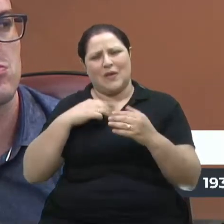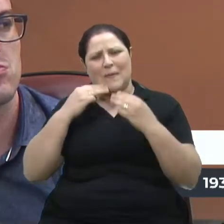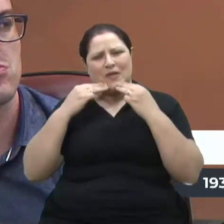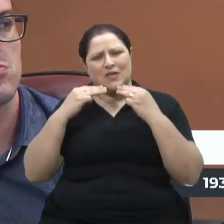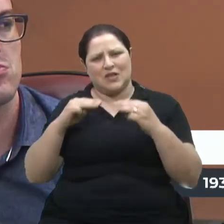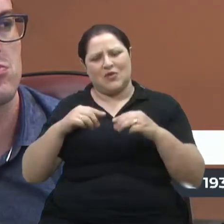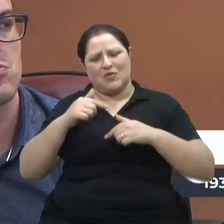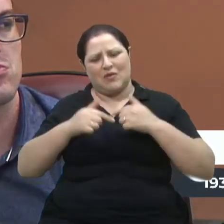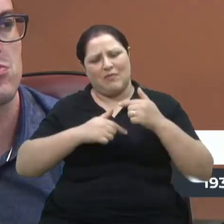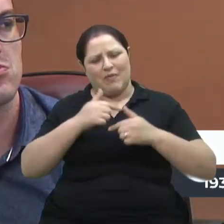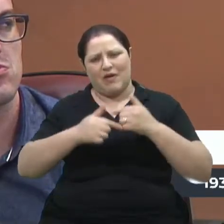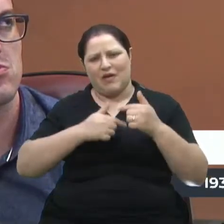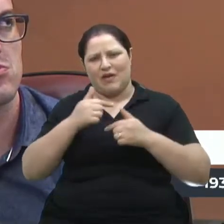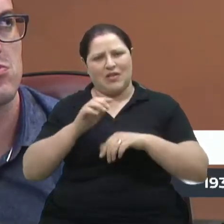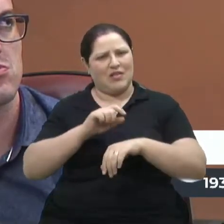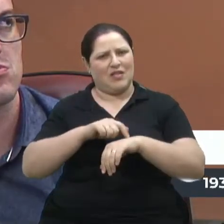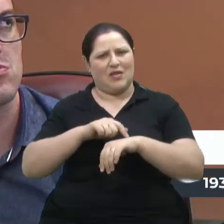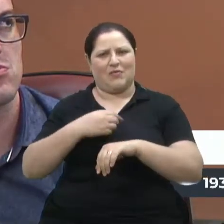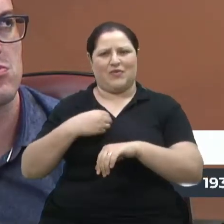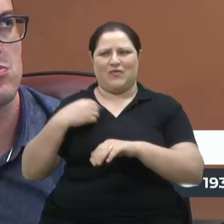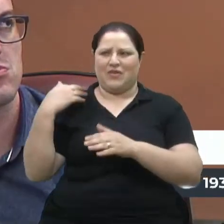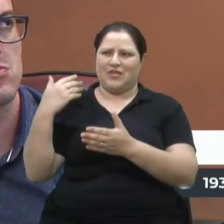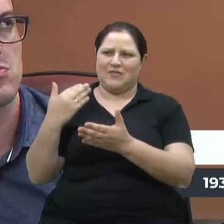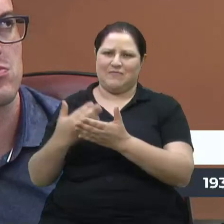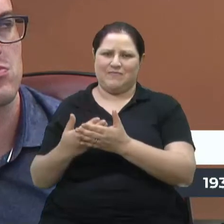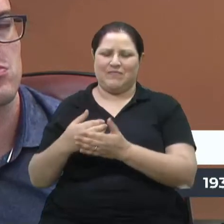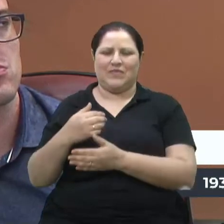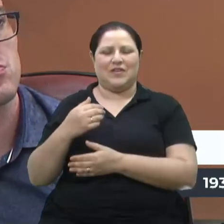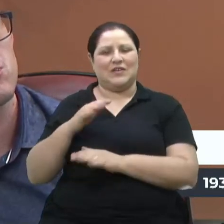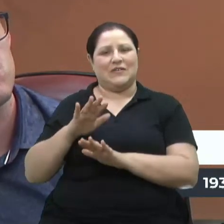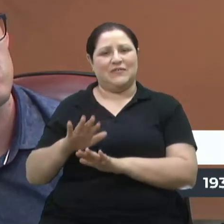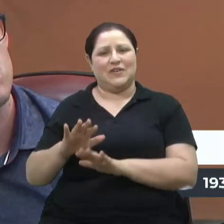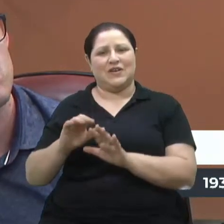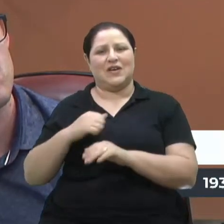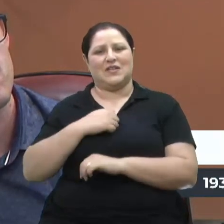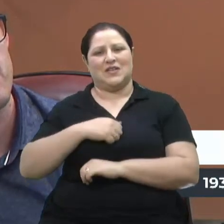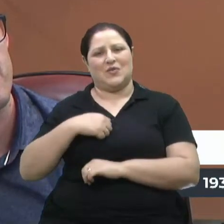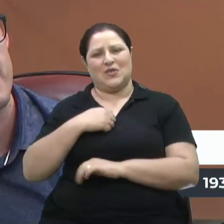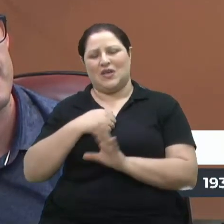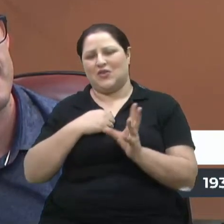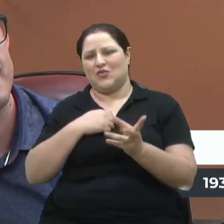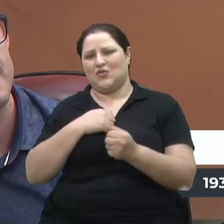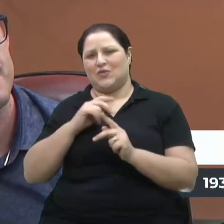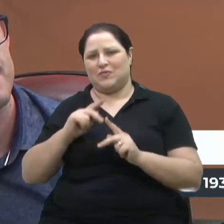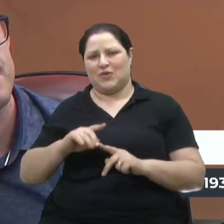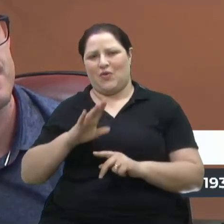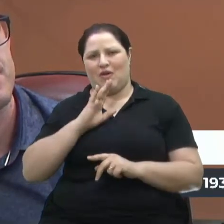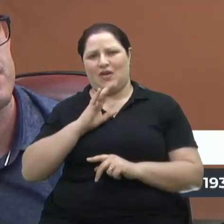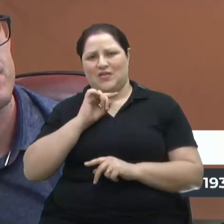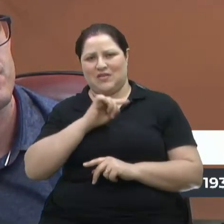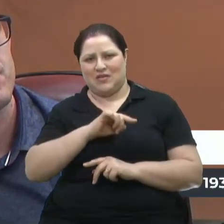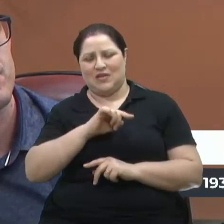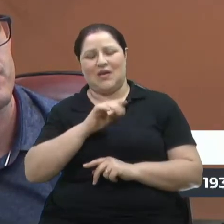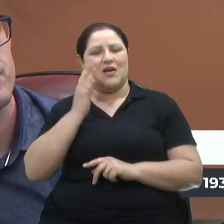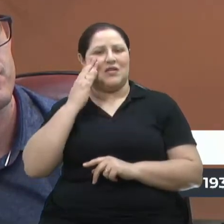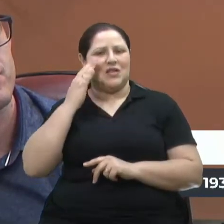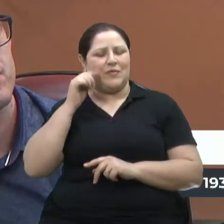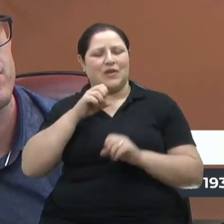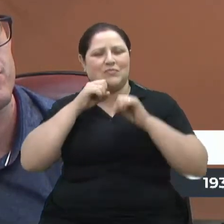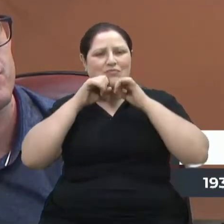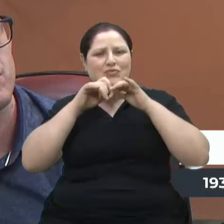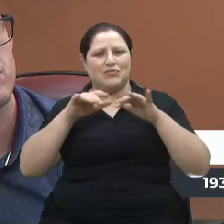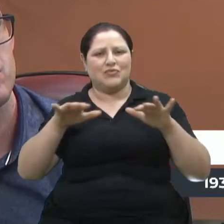foi aqui. Saudade é o que ficou para todos que conheciam, mas sabemos que ele espalhou amor